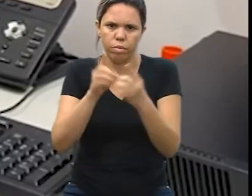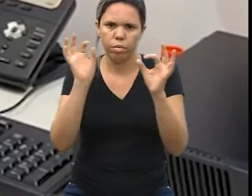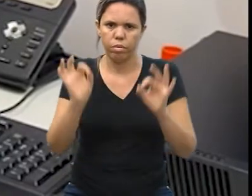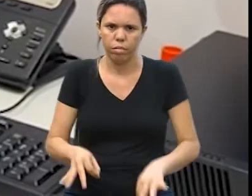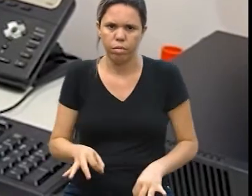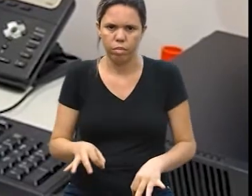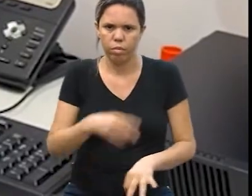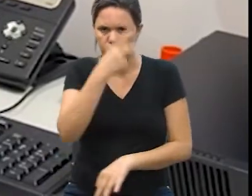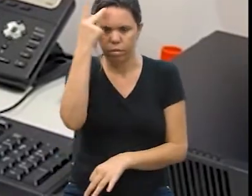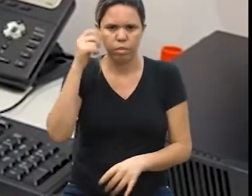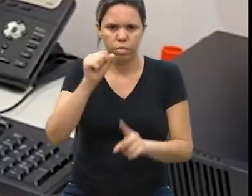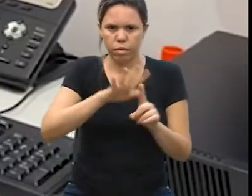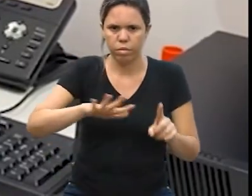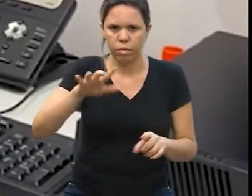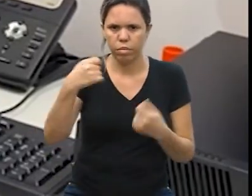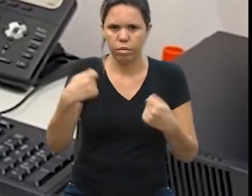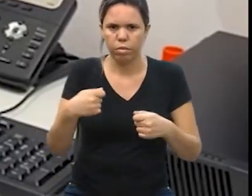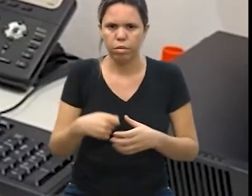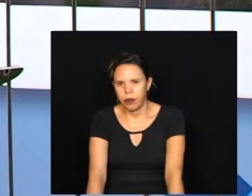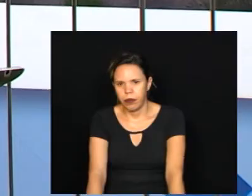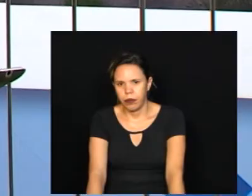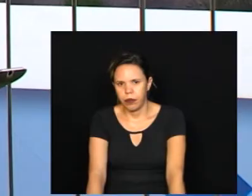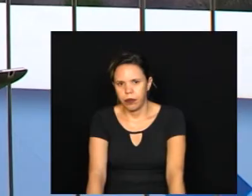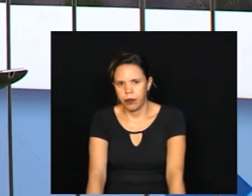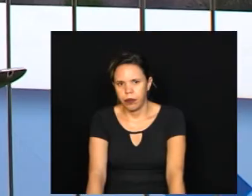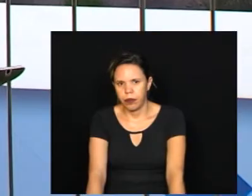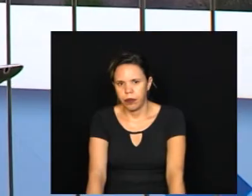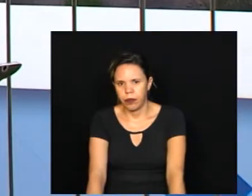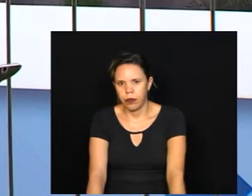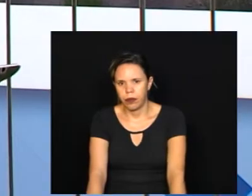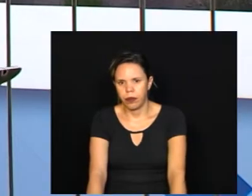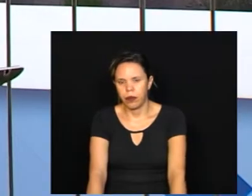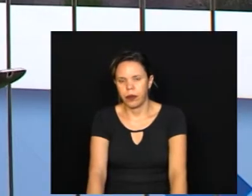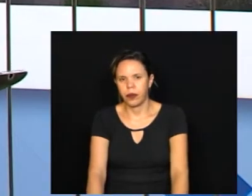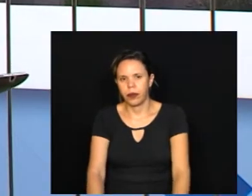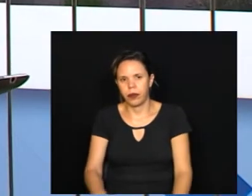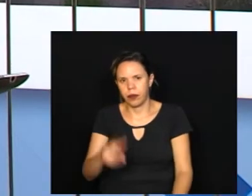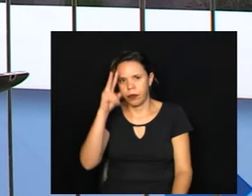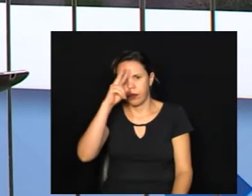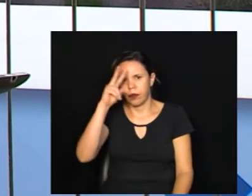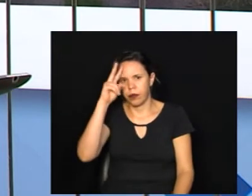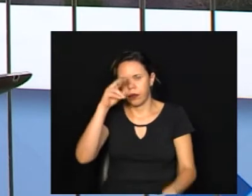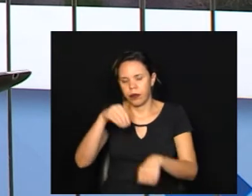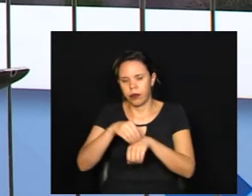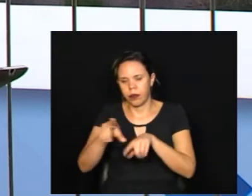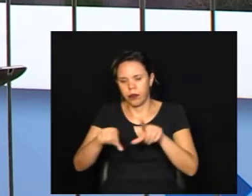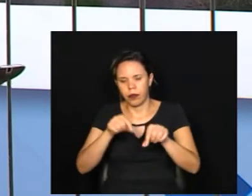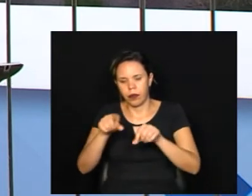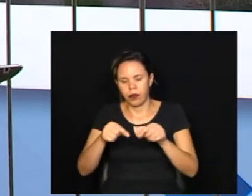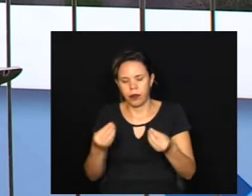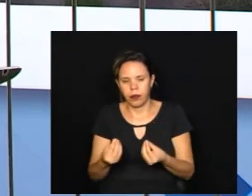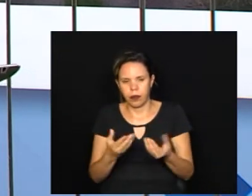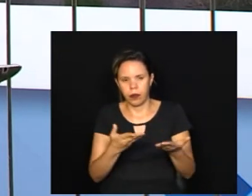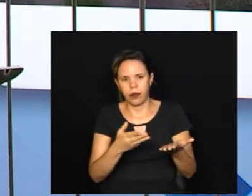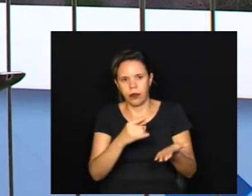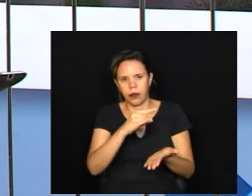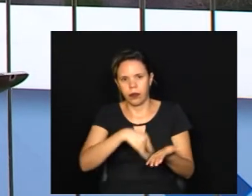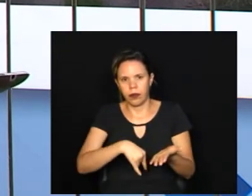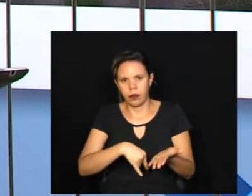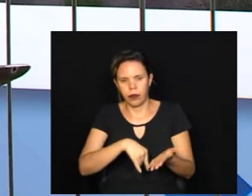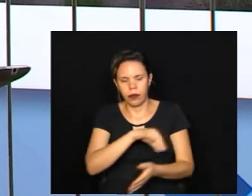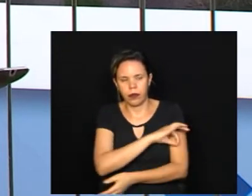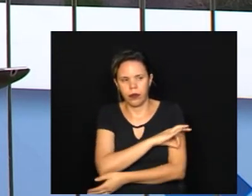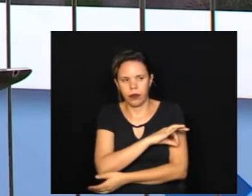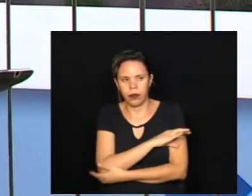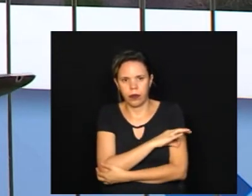possamos dar o atendimento que a nossa sociedade espera. Lembrando que as indicações são encaminhadas ao